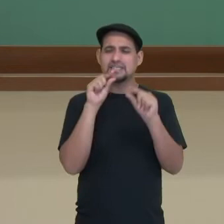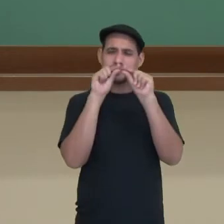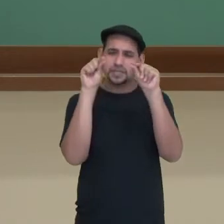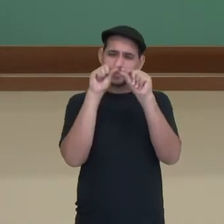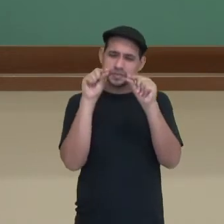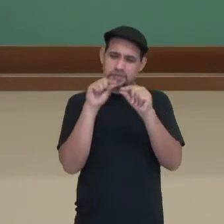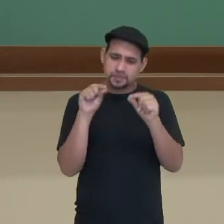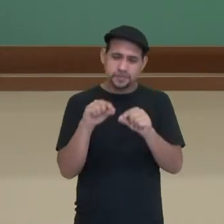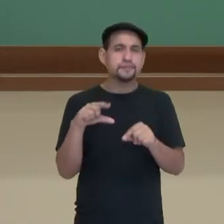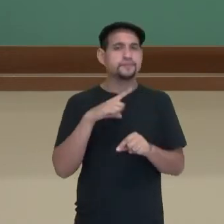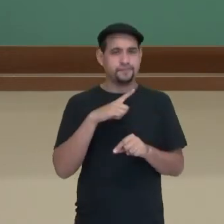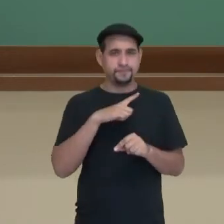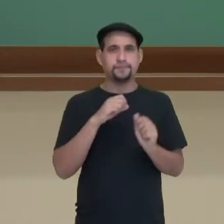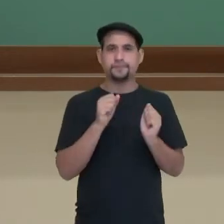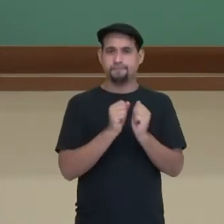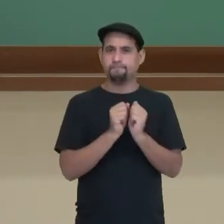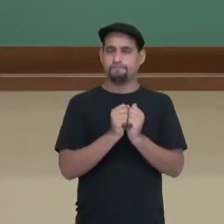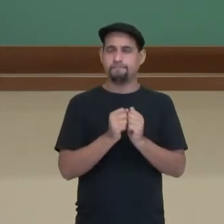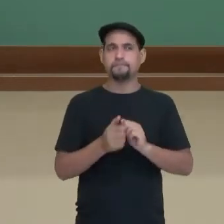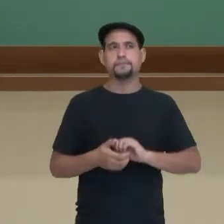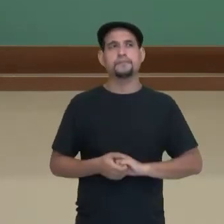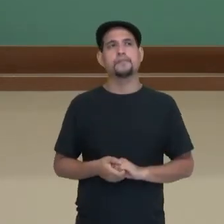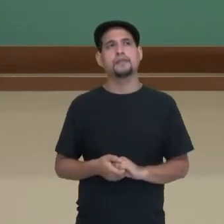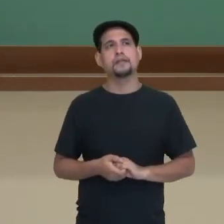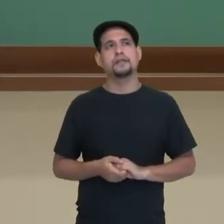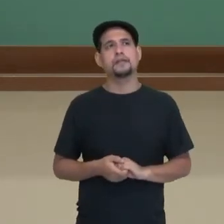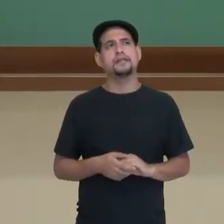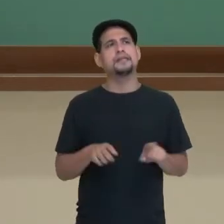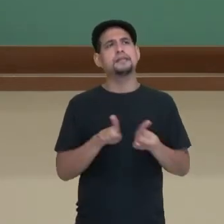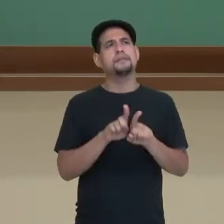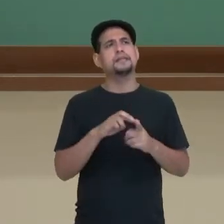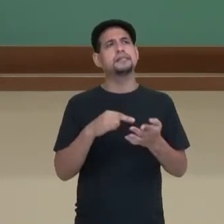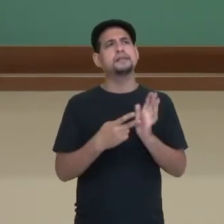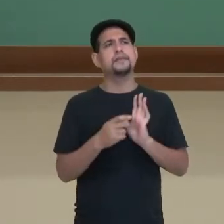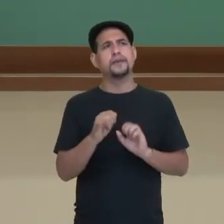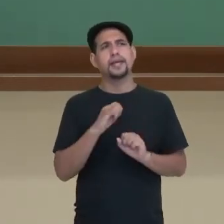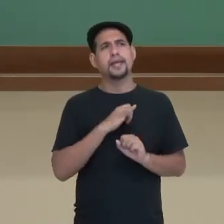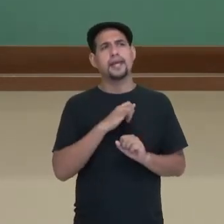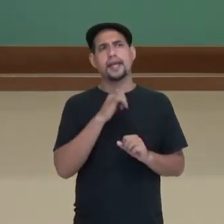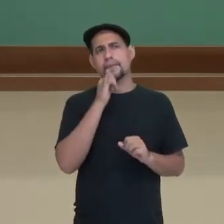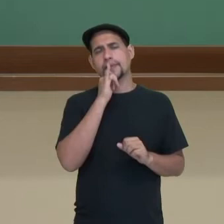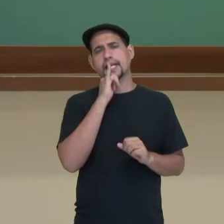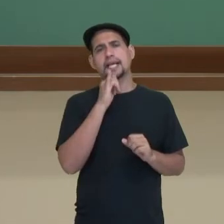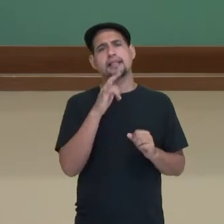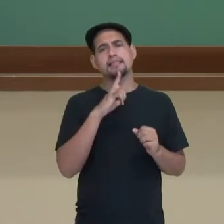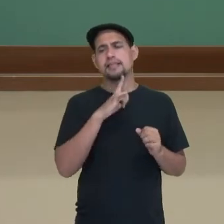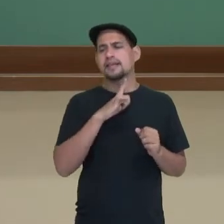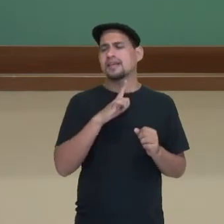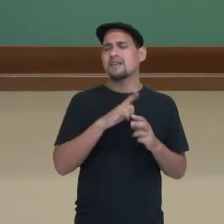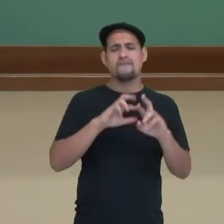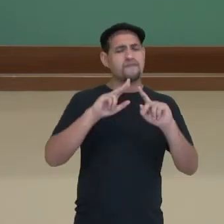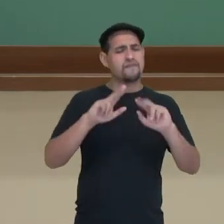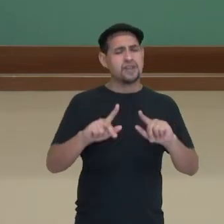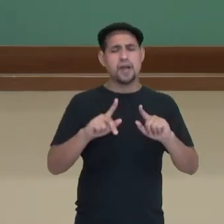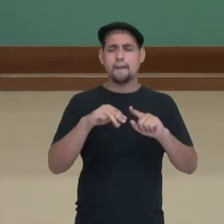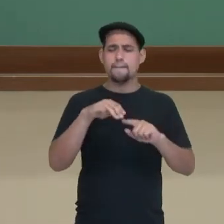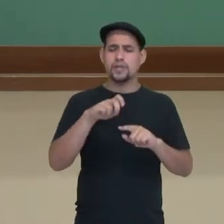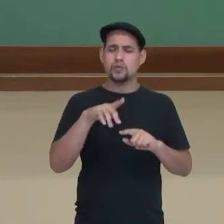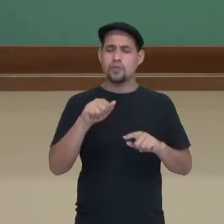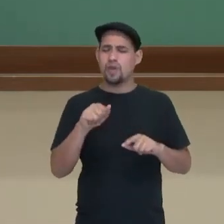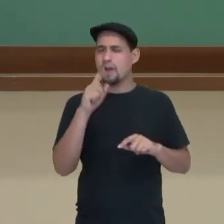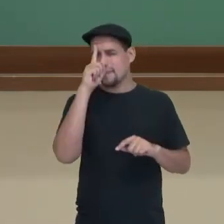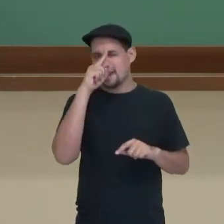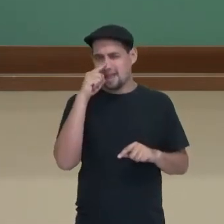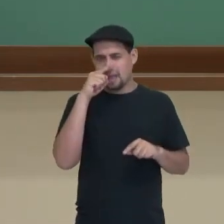essa medula óssea, né? Esse tecido hematopoético. E é encontrado também, né, nos linfonodos, na medula óssea